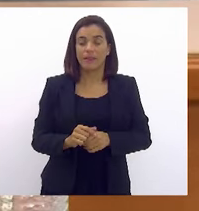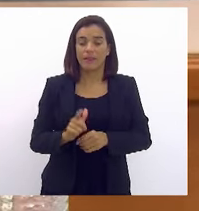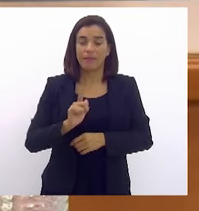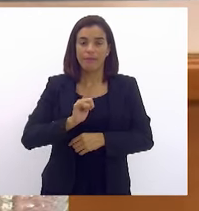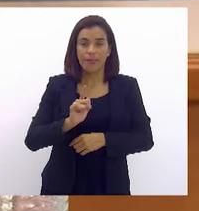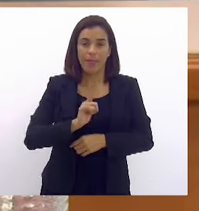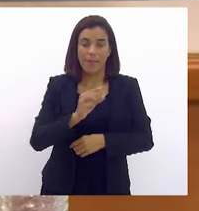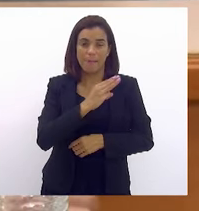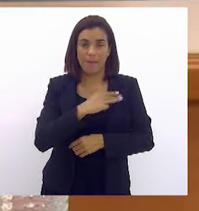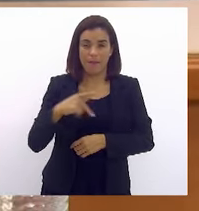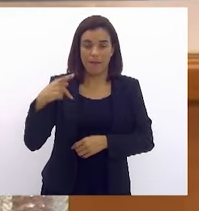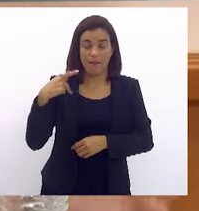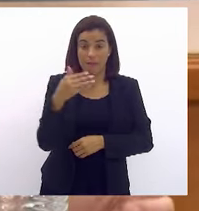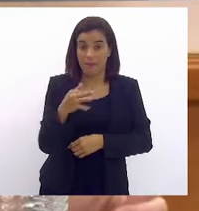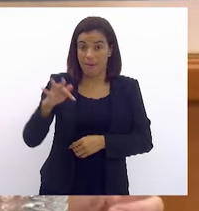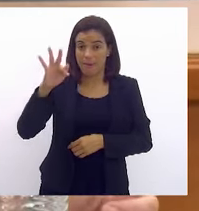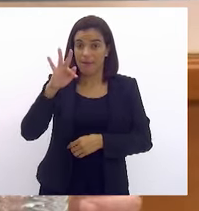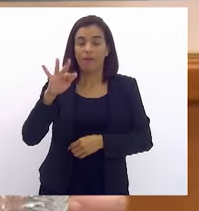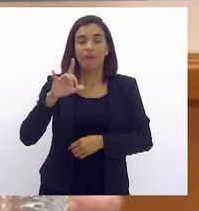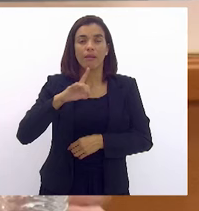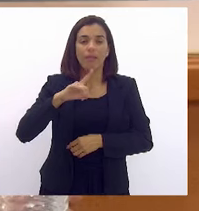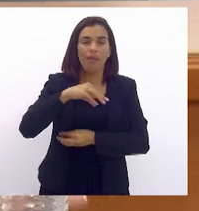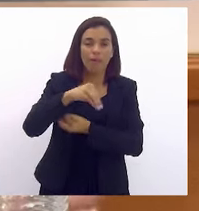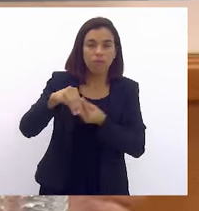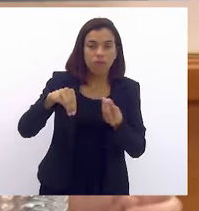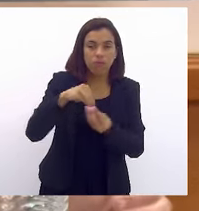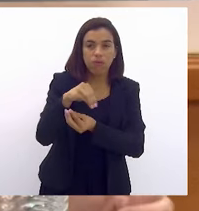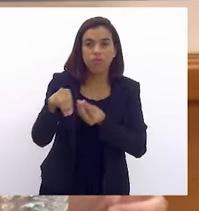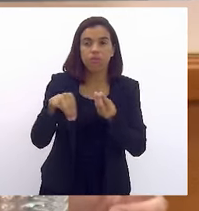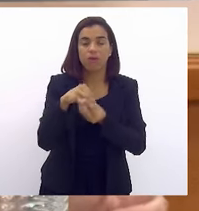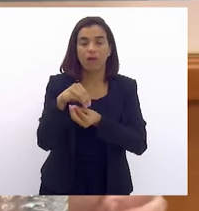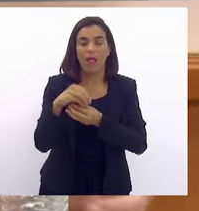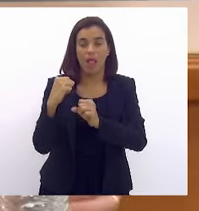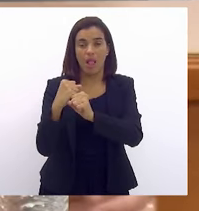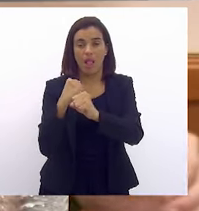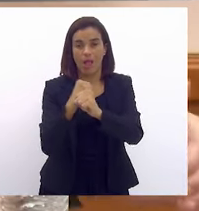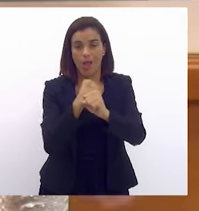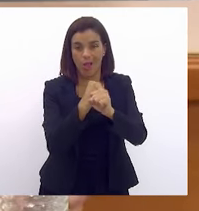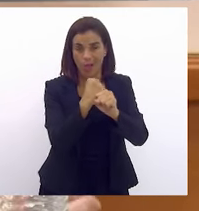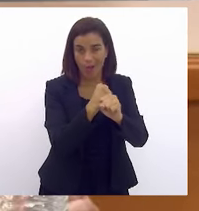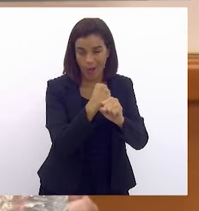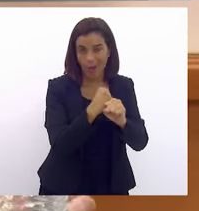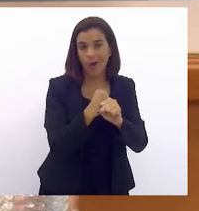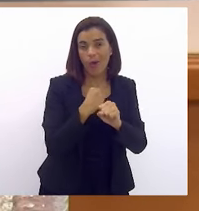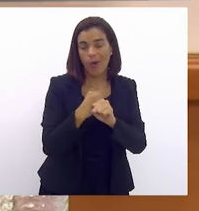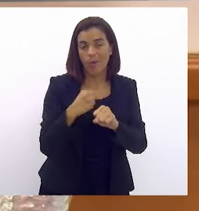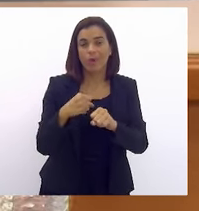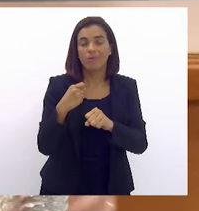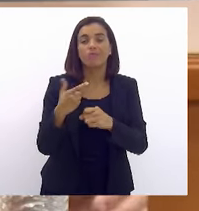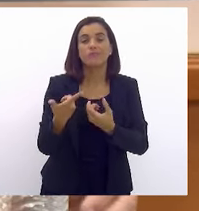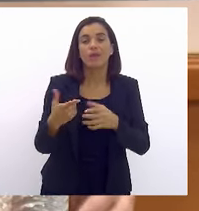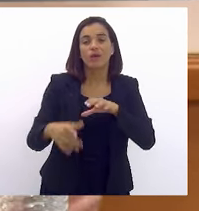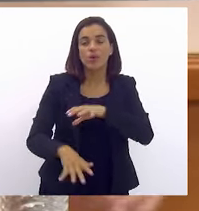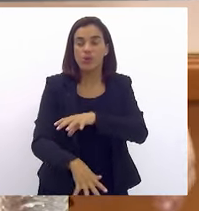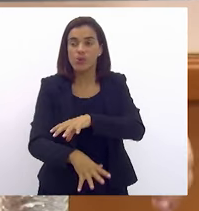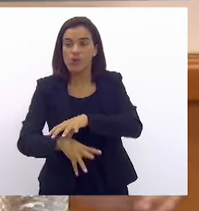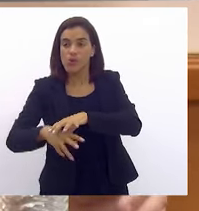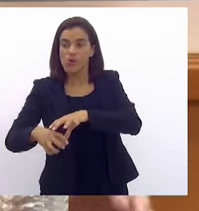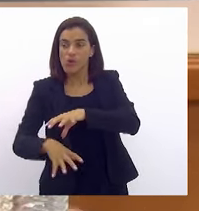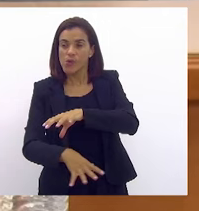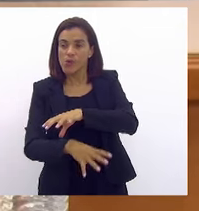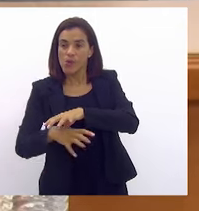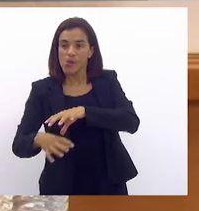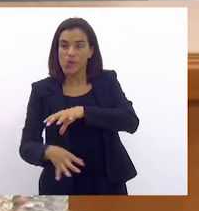Ministério Público Federal, que envolveram as obras, né, de fazer a desobstrução do canal com meio de